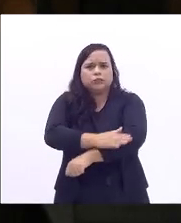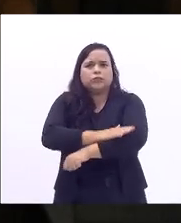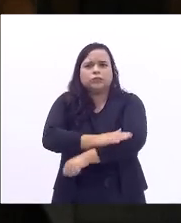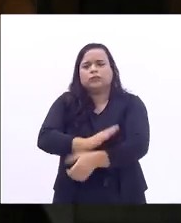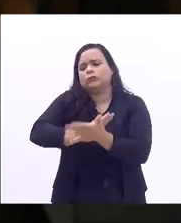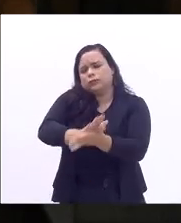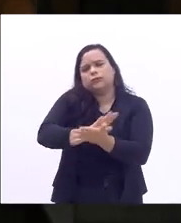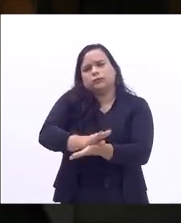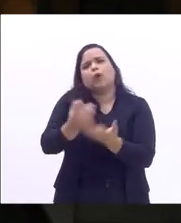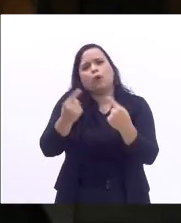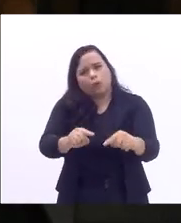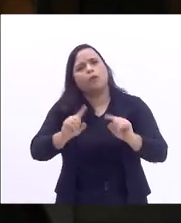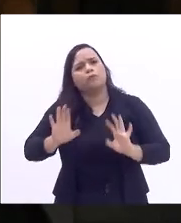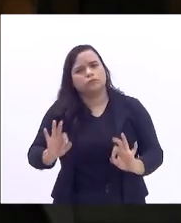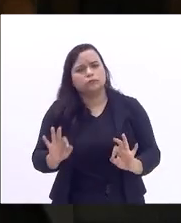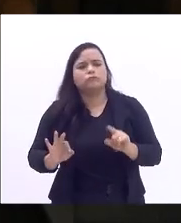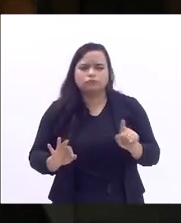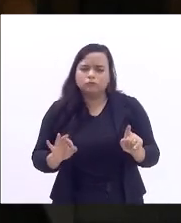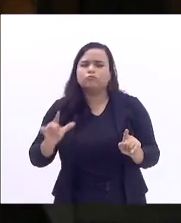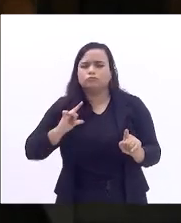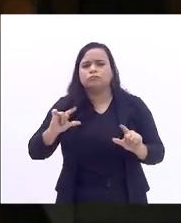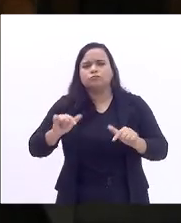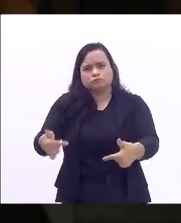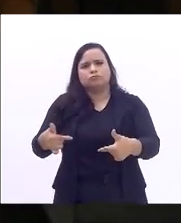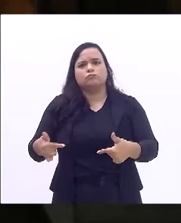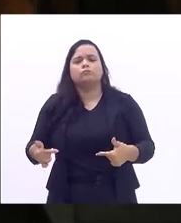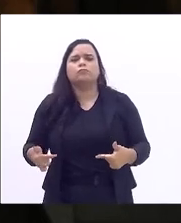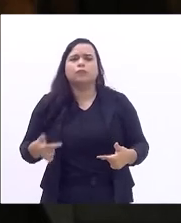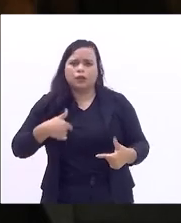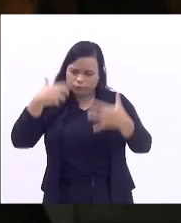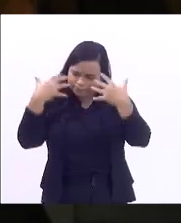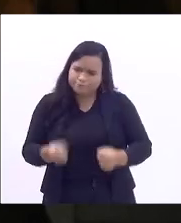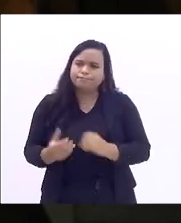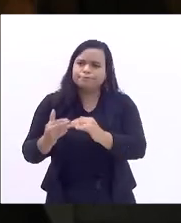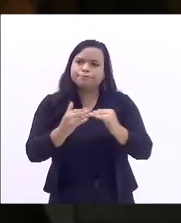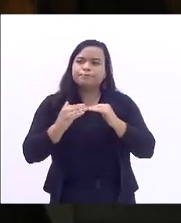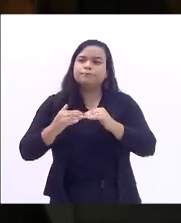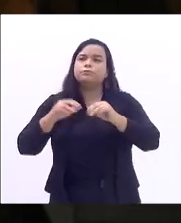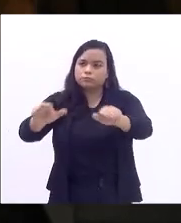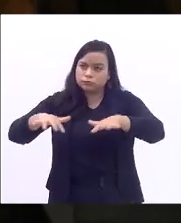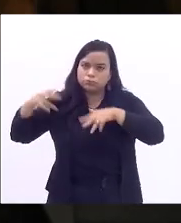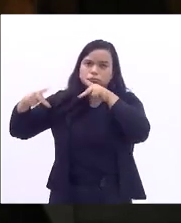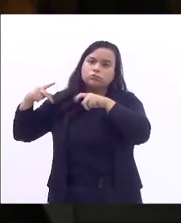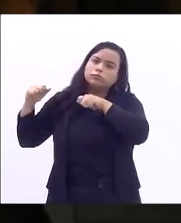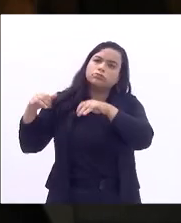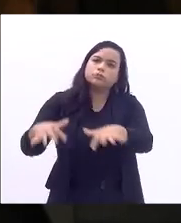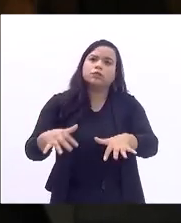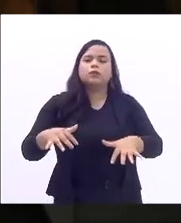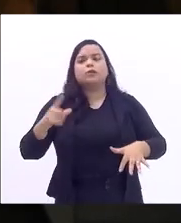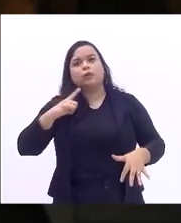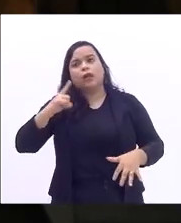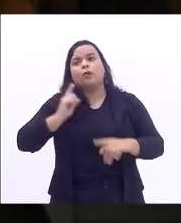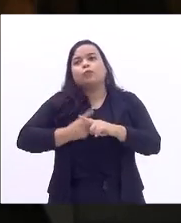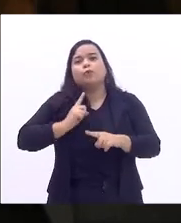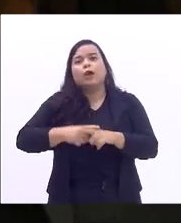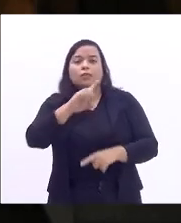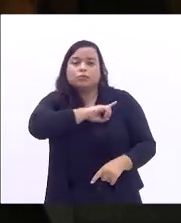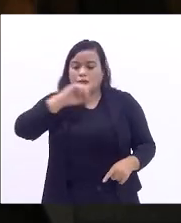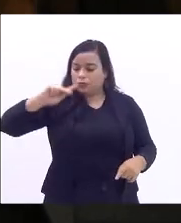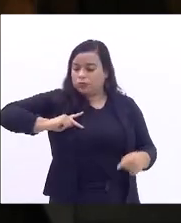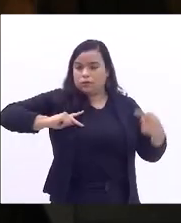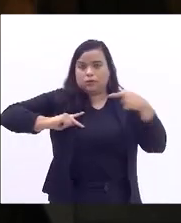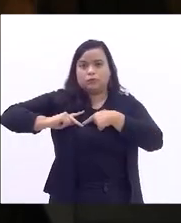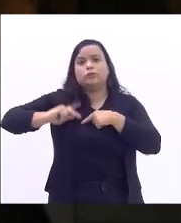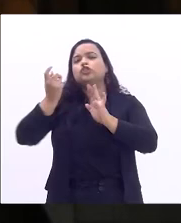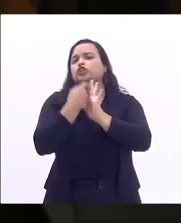então Olá eu sou absolutamente favorável sua audiência pública até porque a própria defensoria